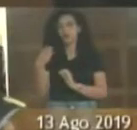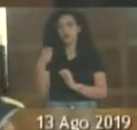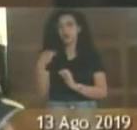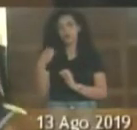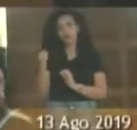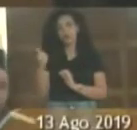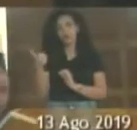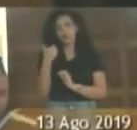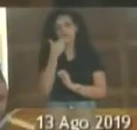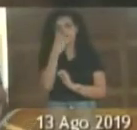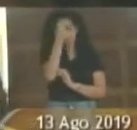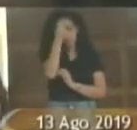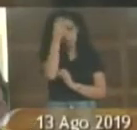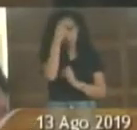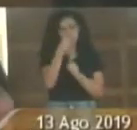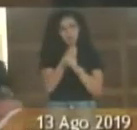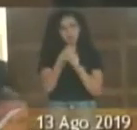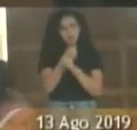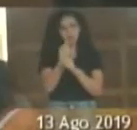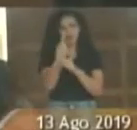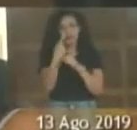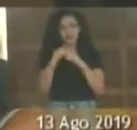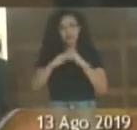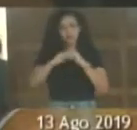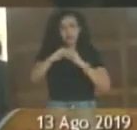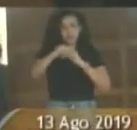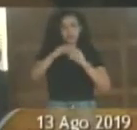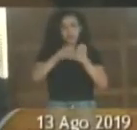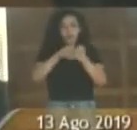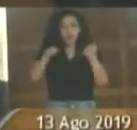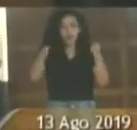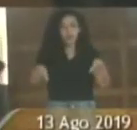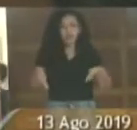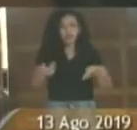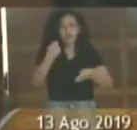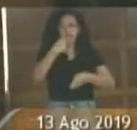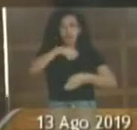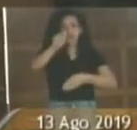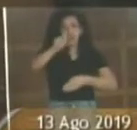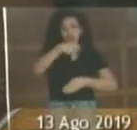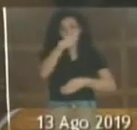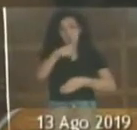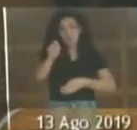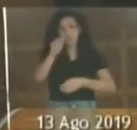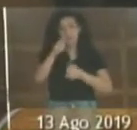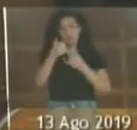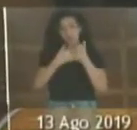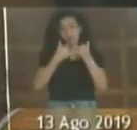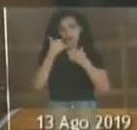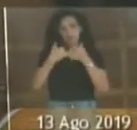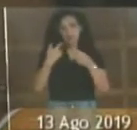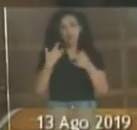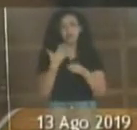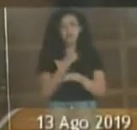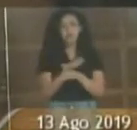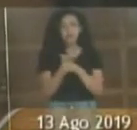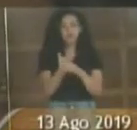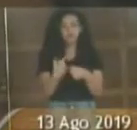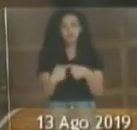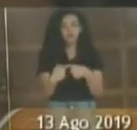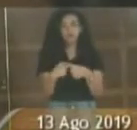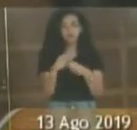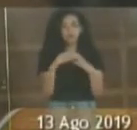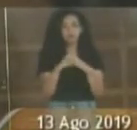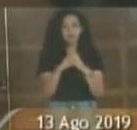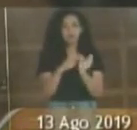02381, indicando ao prefeito municipal a construção de uma mesa de pingue-pongue próxima à quadra poliesportiva na rua Nossa Senhora Aparecida,